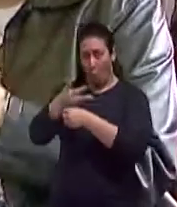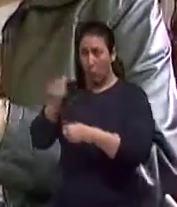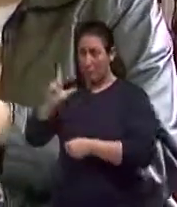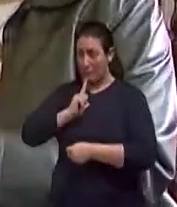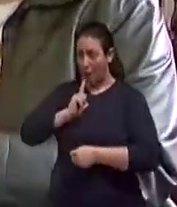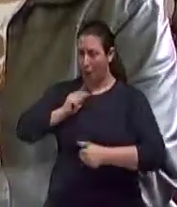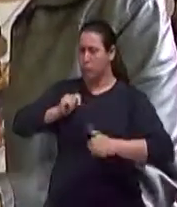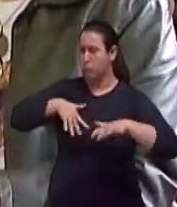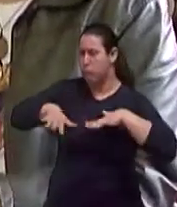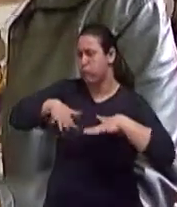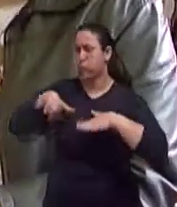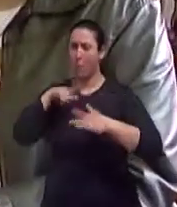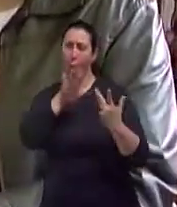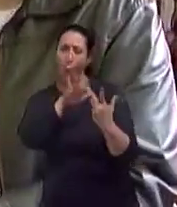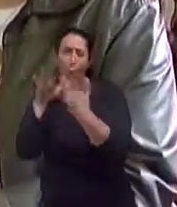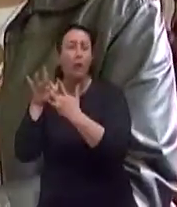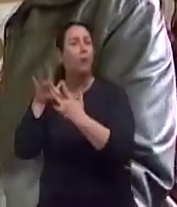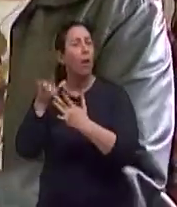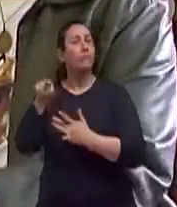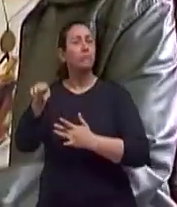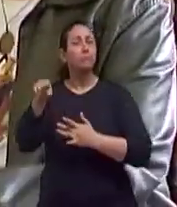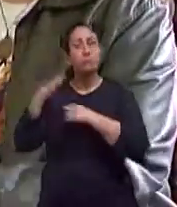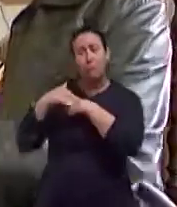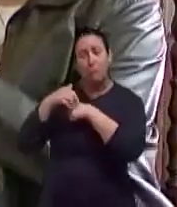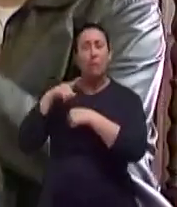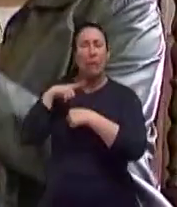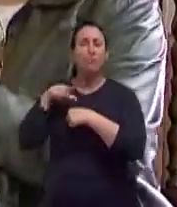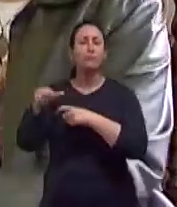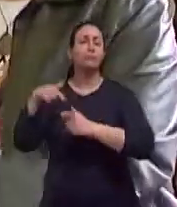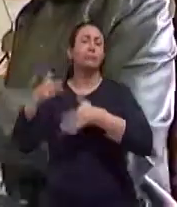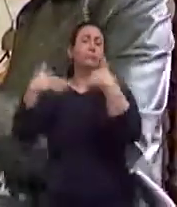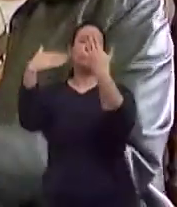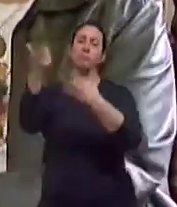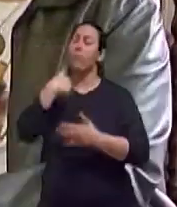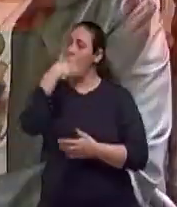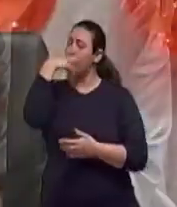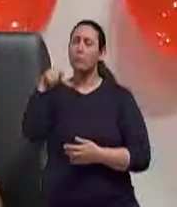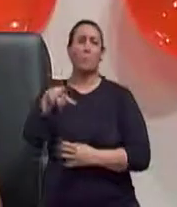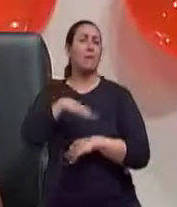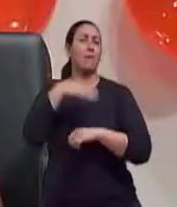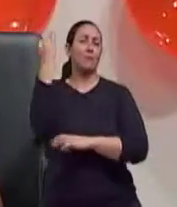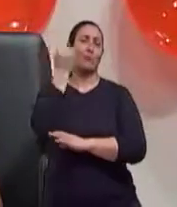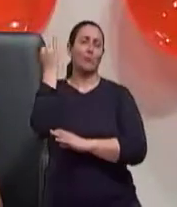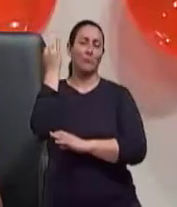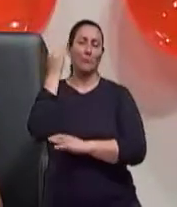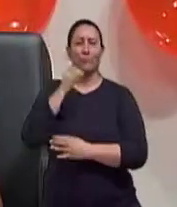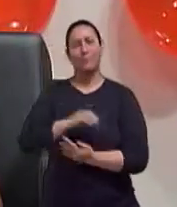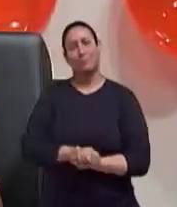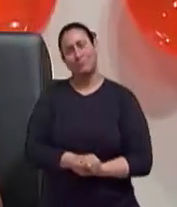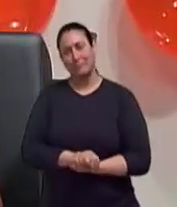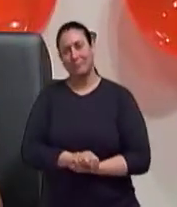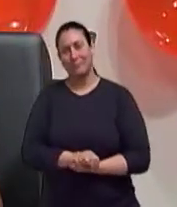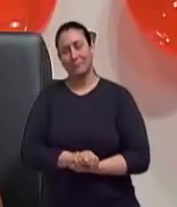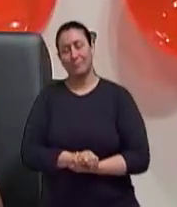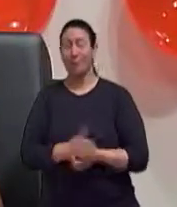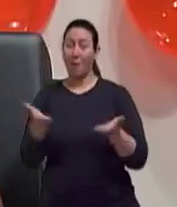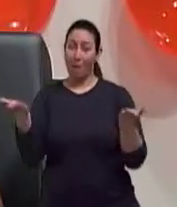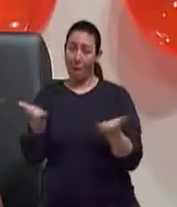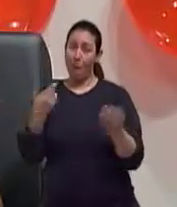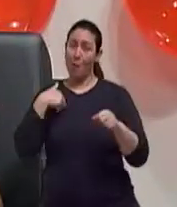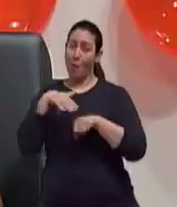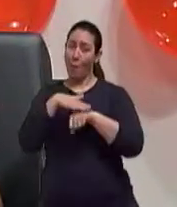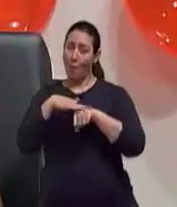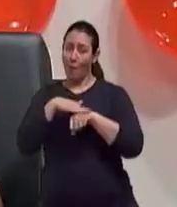com amor com carinho com pessoas a volta eu acho que isso é essencial pois eu converso agora então